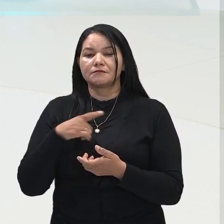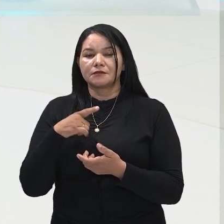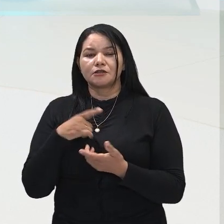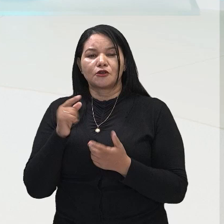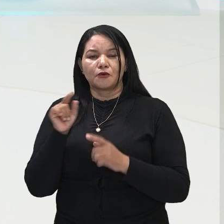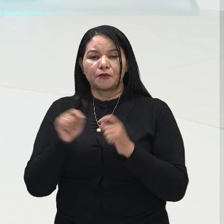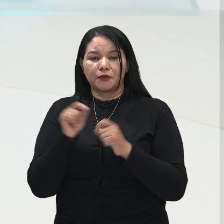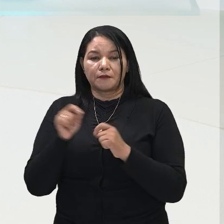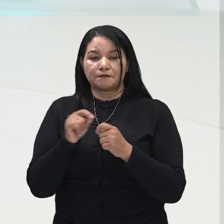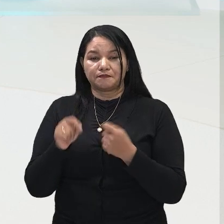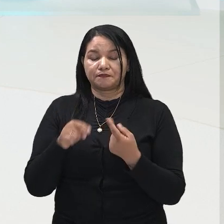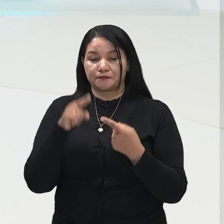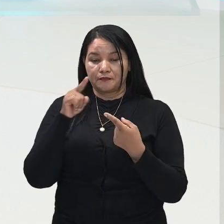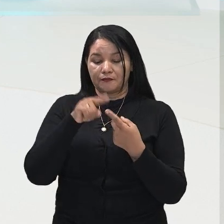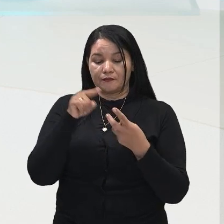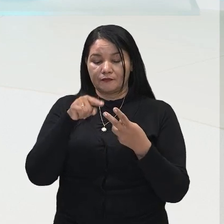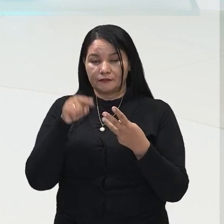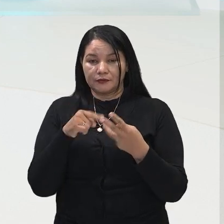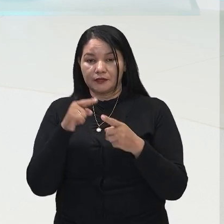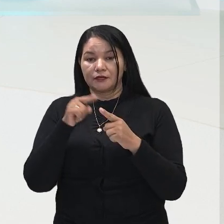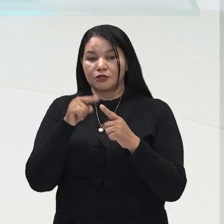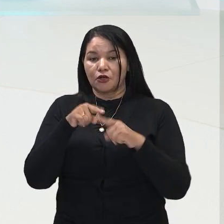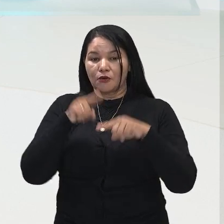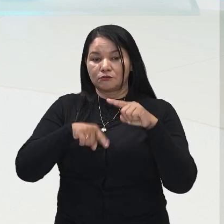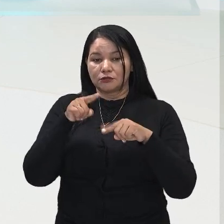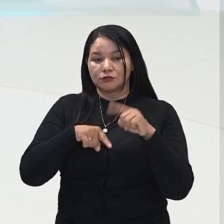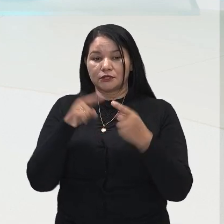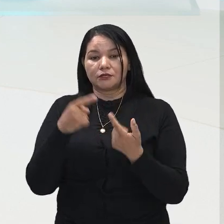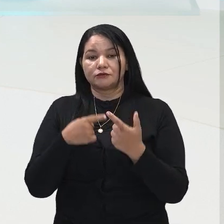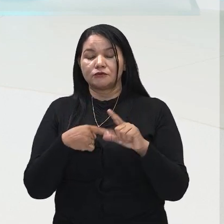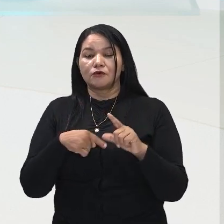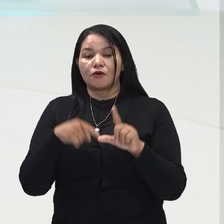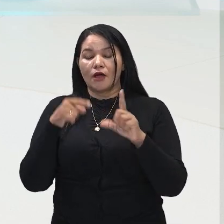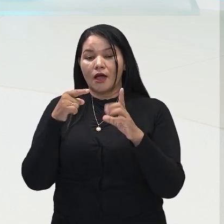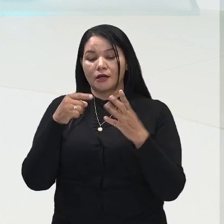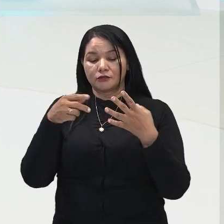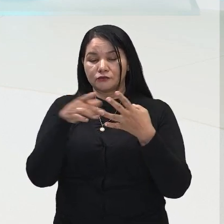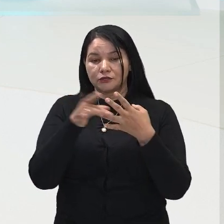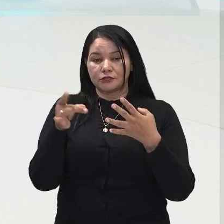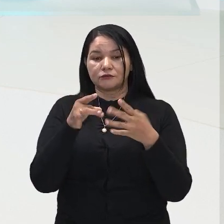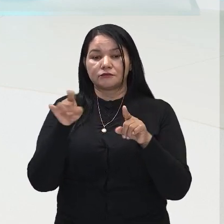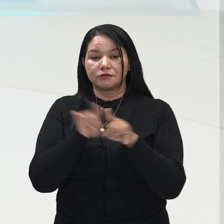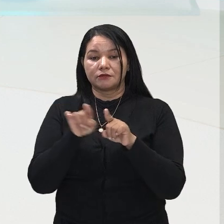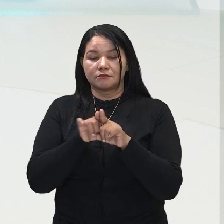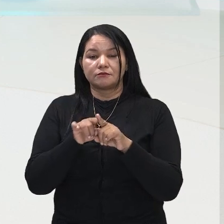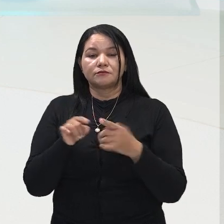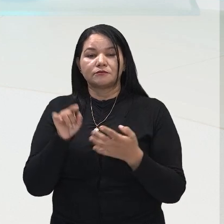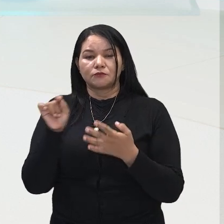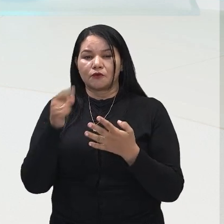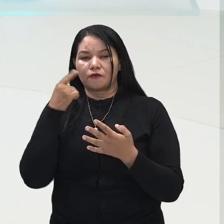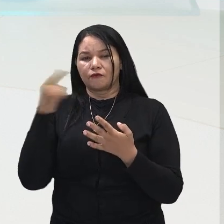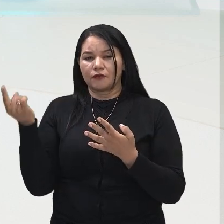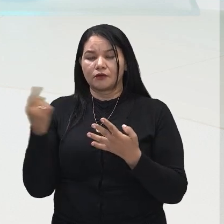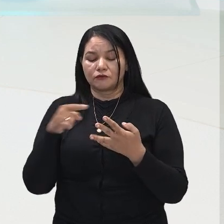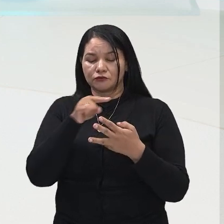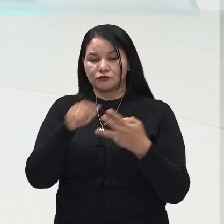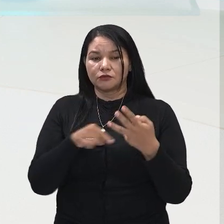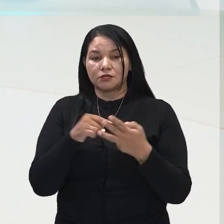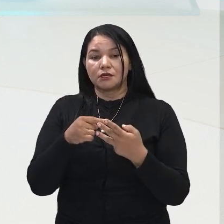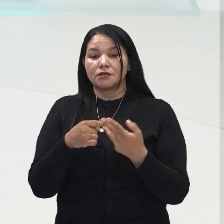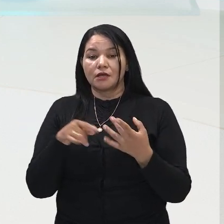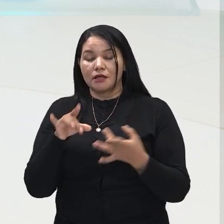do objeto, do signo e interpretante, percebe que existe aqui uma